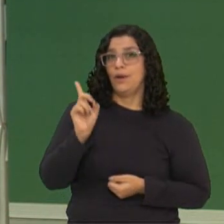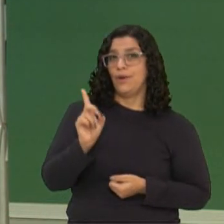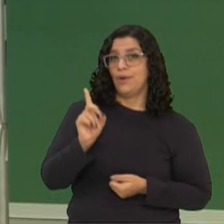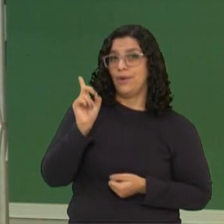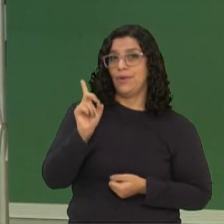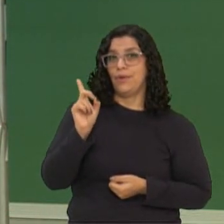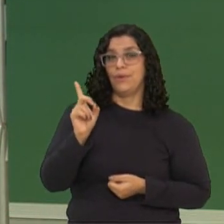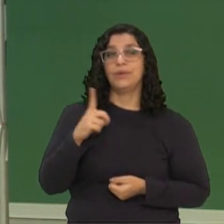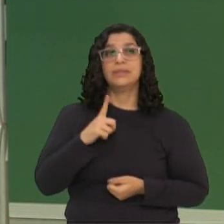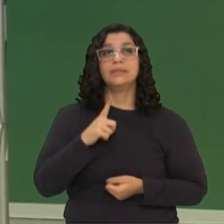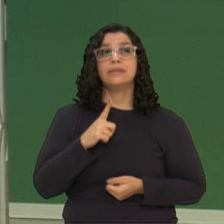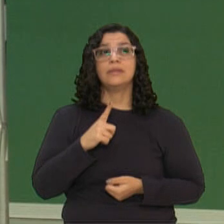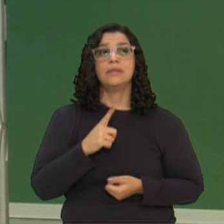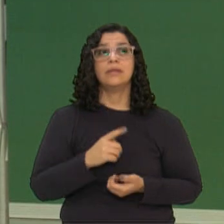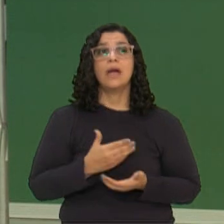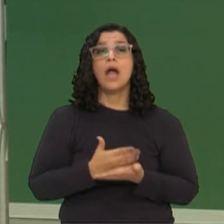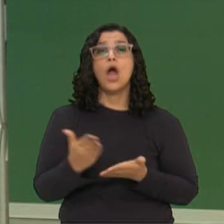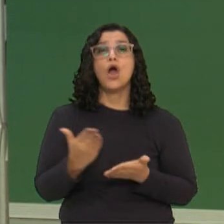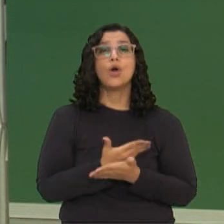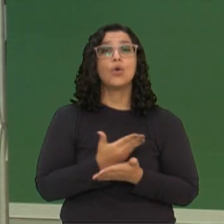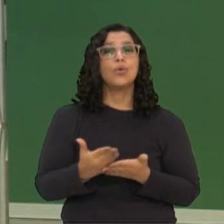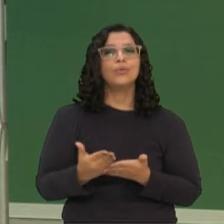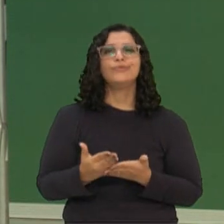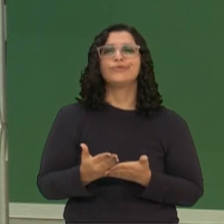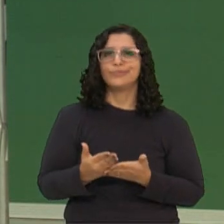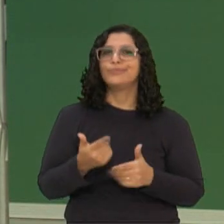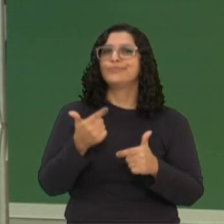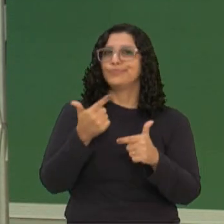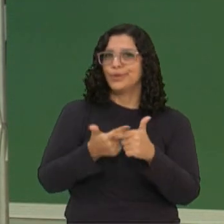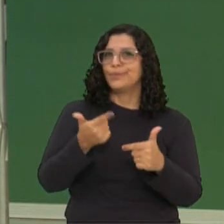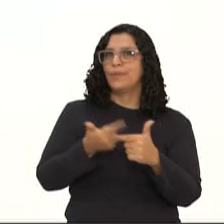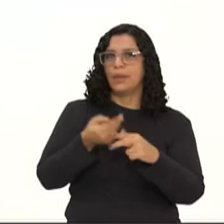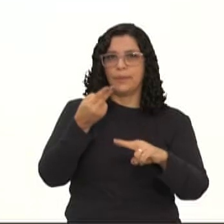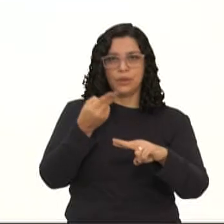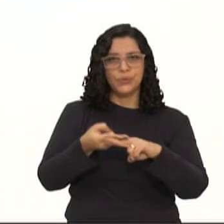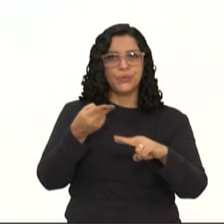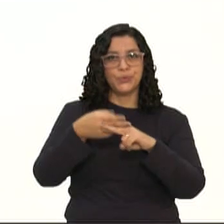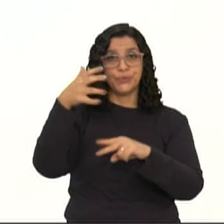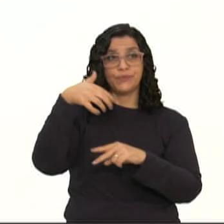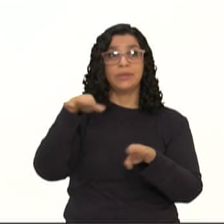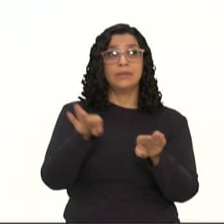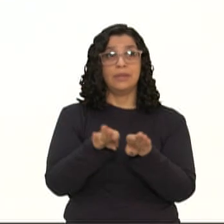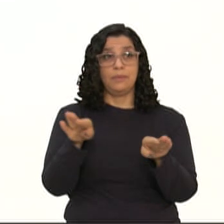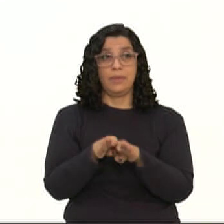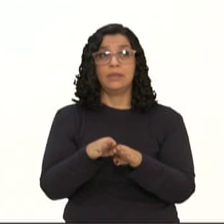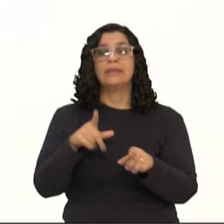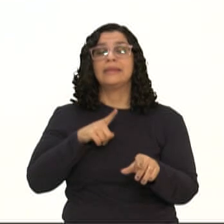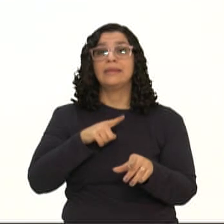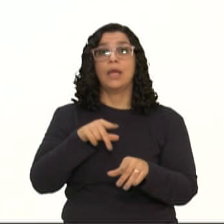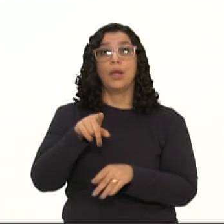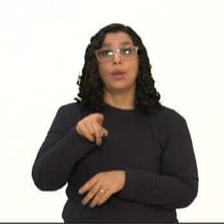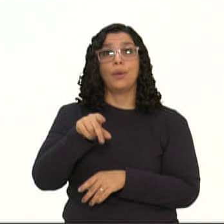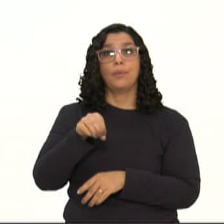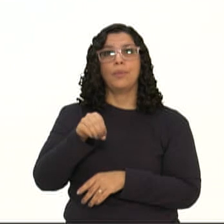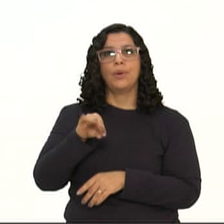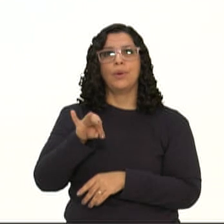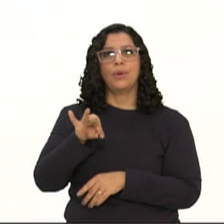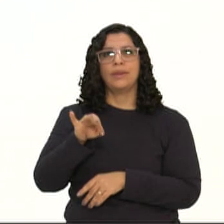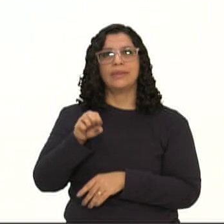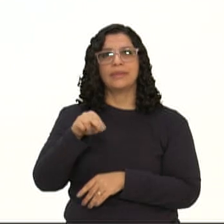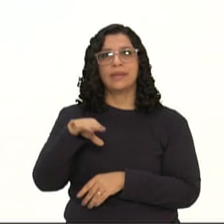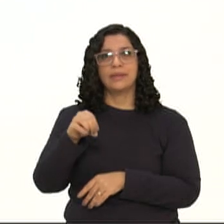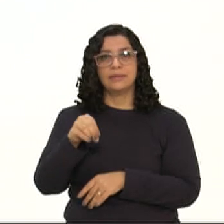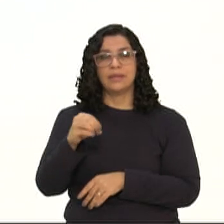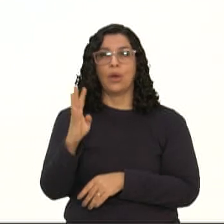Nós temos aqui algumas desvantagens no uso de chuveiro. A alta potência elétrica, né, por exemplo,